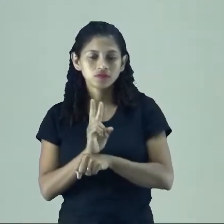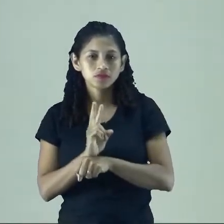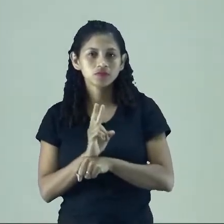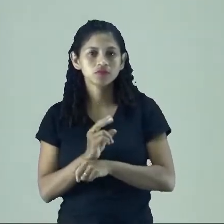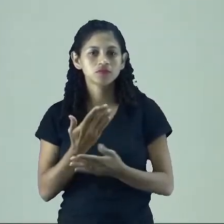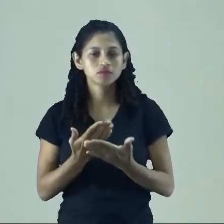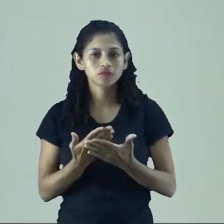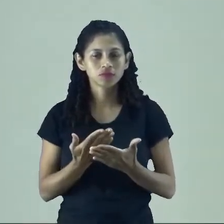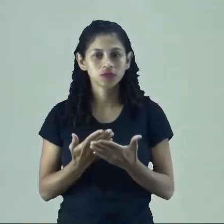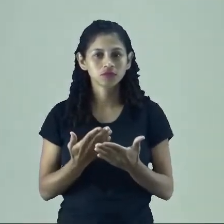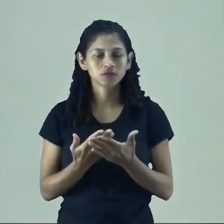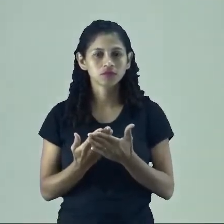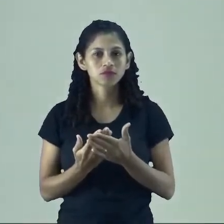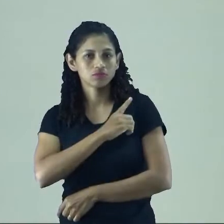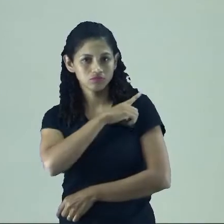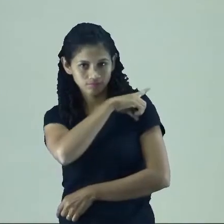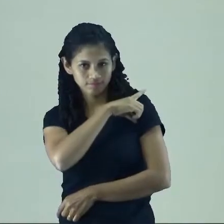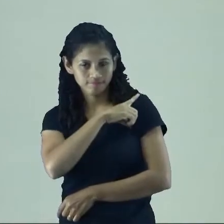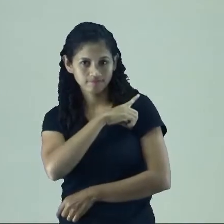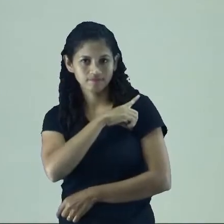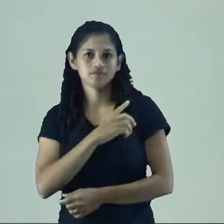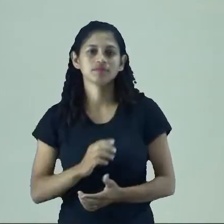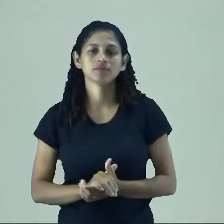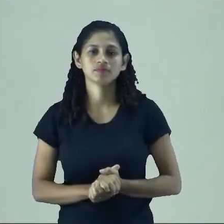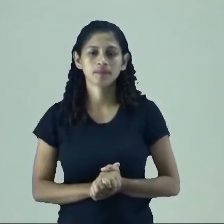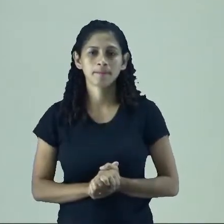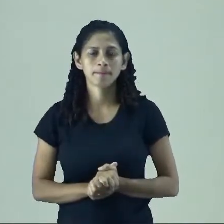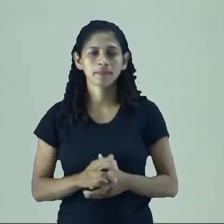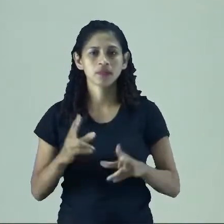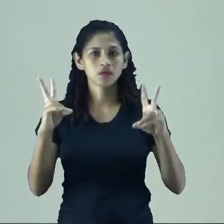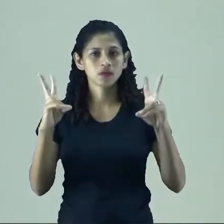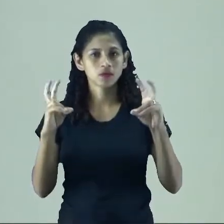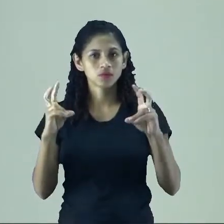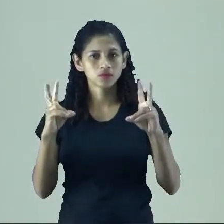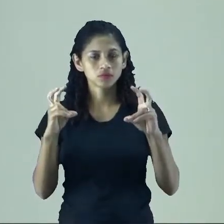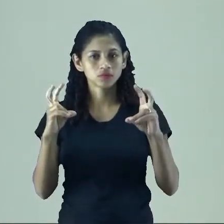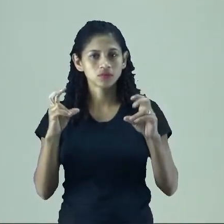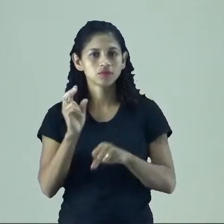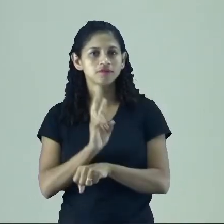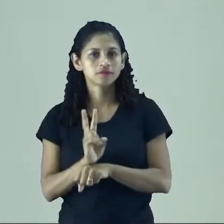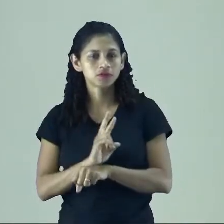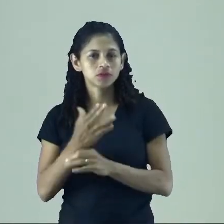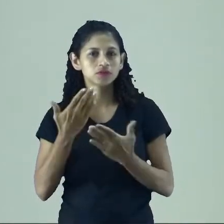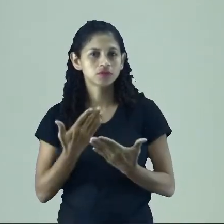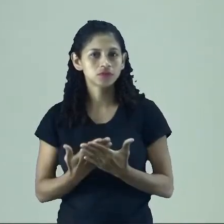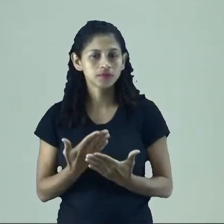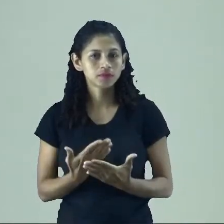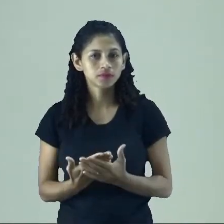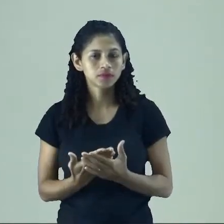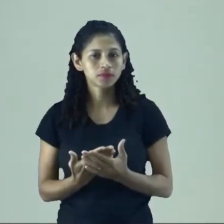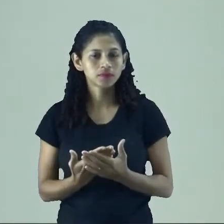Olá a todos os alunos e alunas, tudo bem com vocês? A partir deste momento, eu peço a sua atenção para que